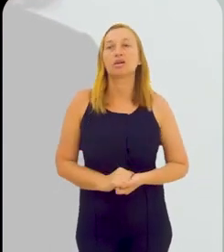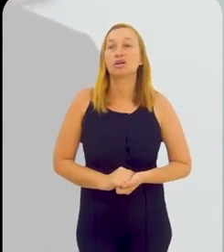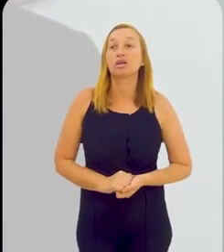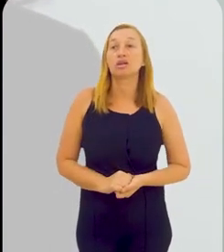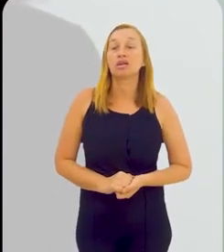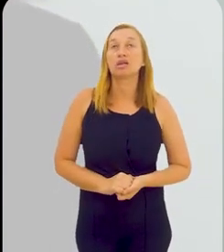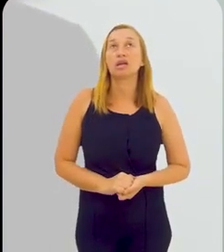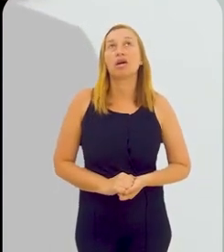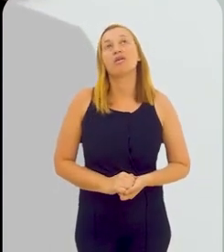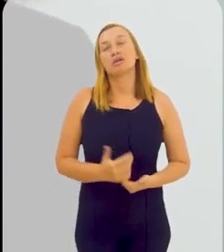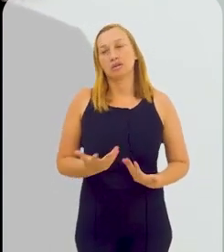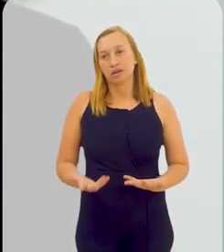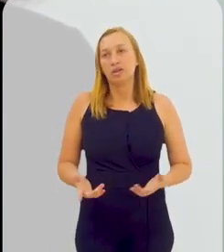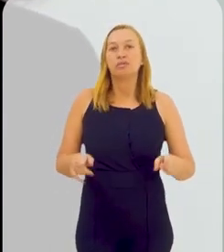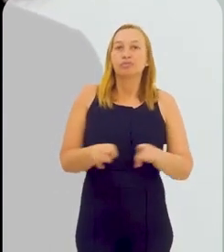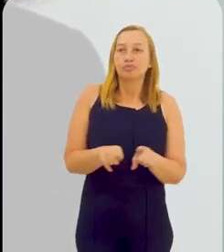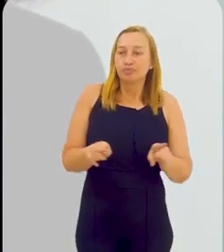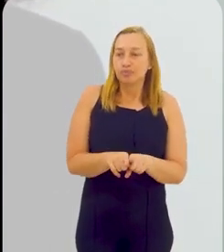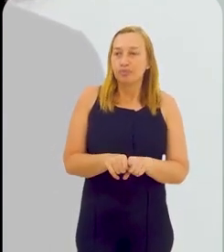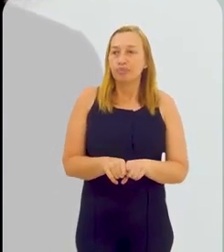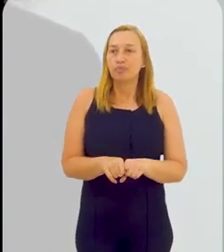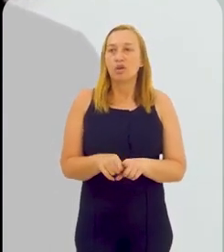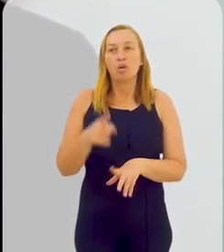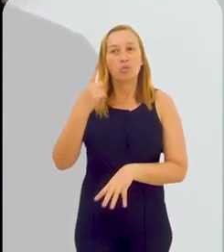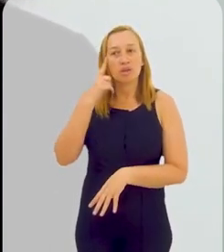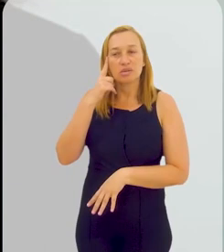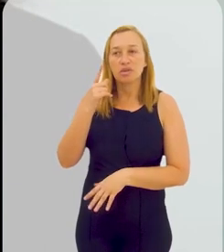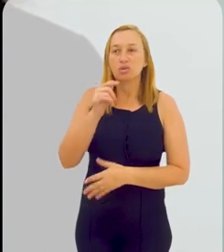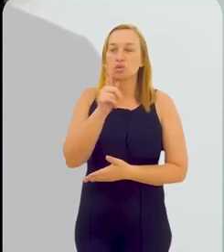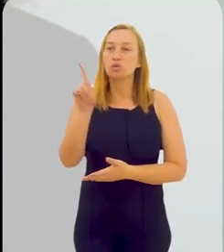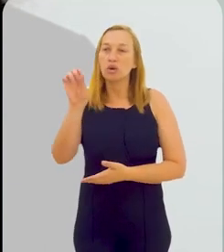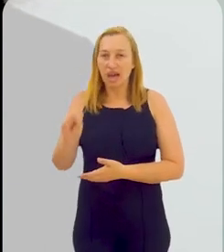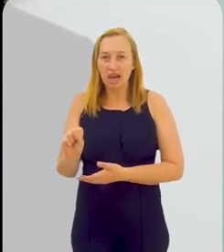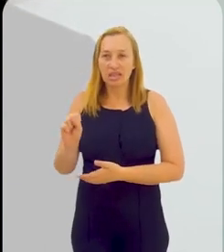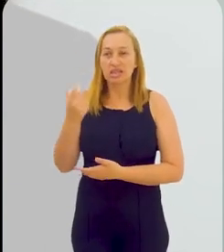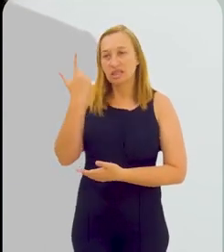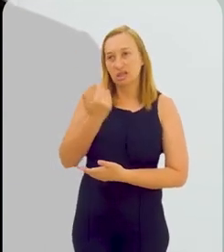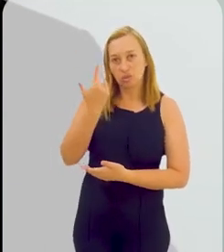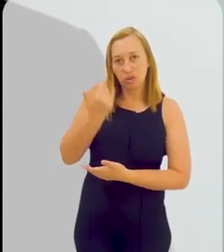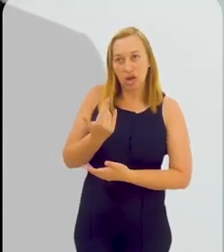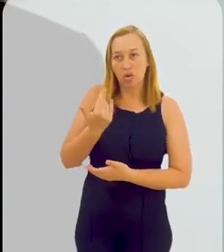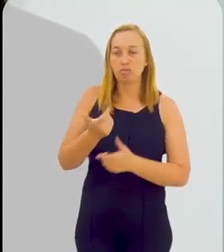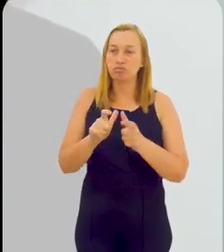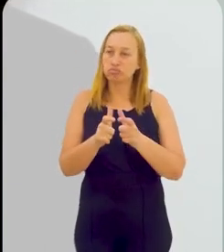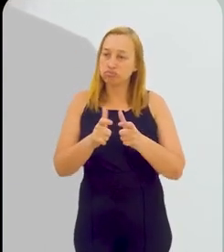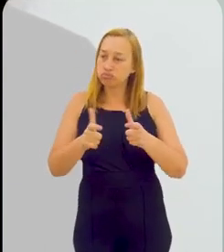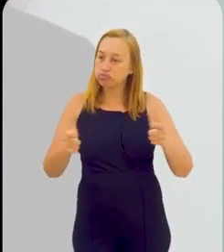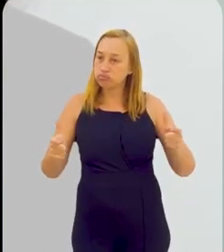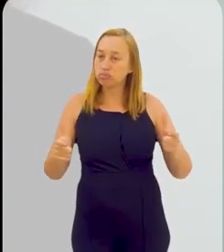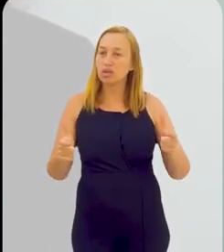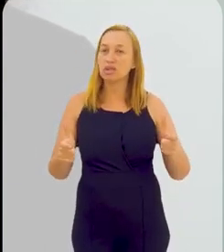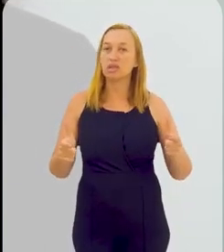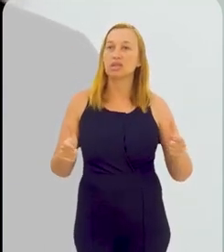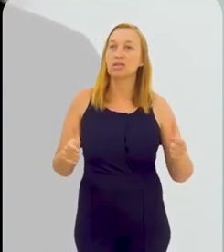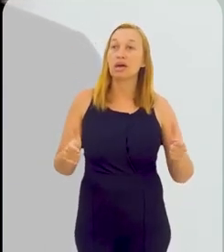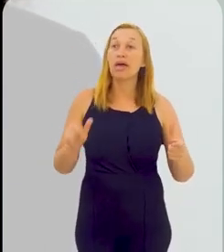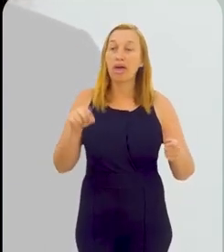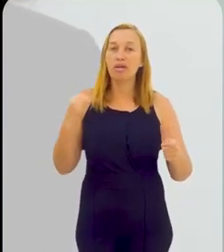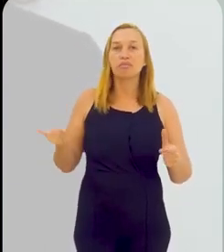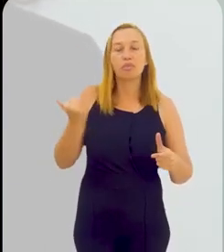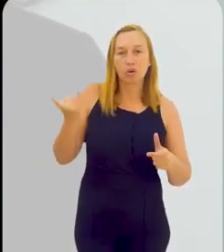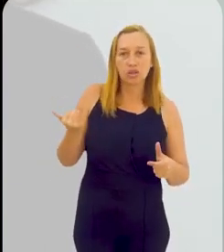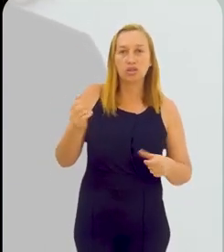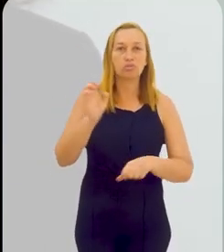se concretizarem. Em termos, a gente também tem a perspectiva aí do gás natural, né? E a expansão desse